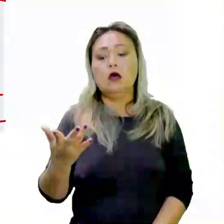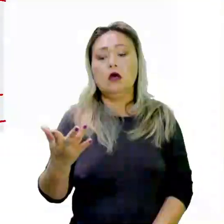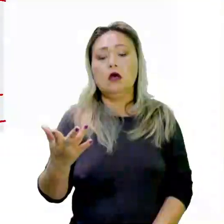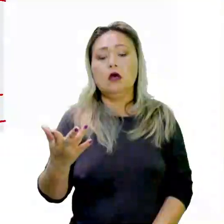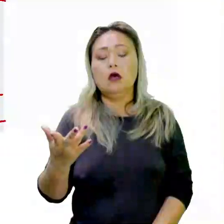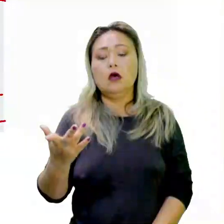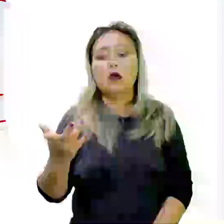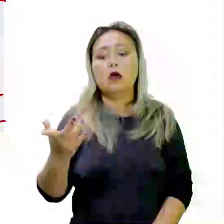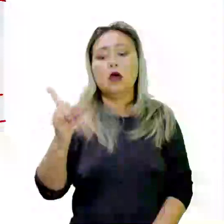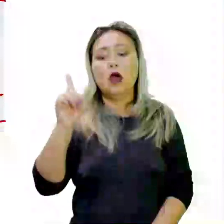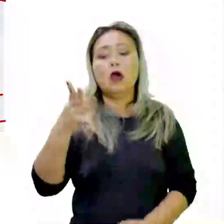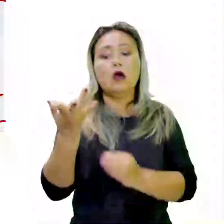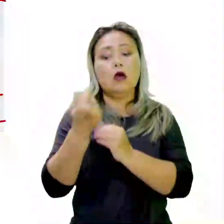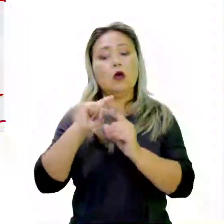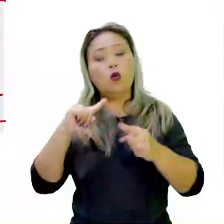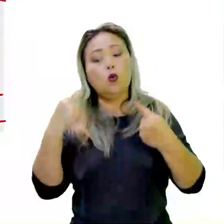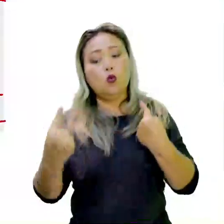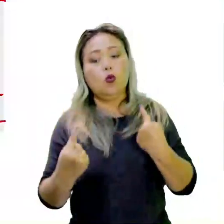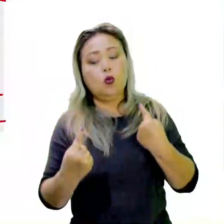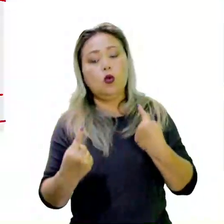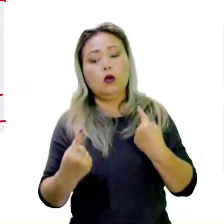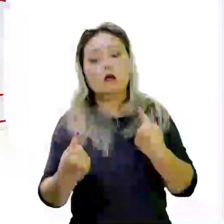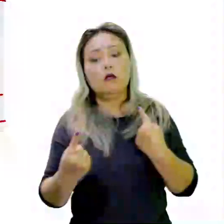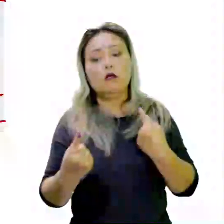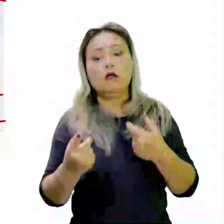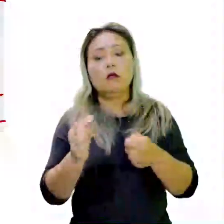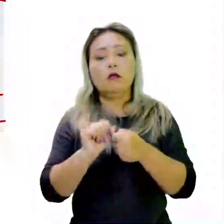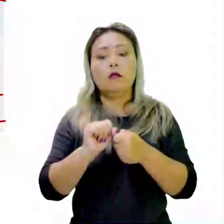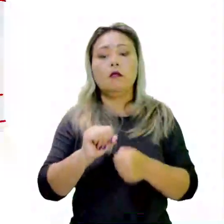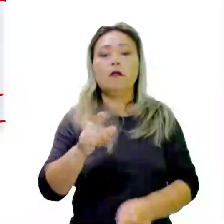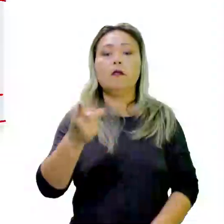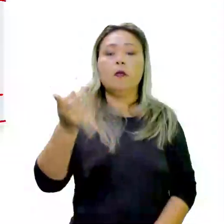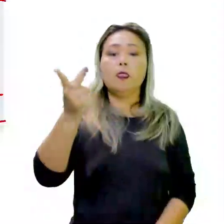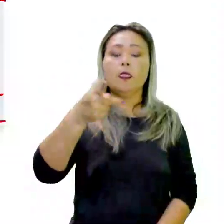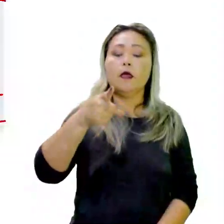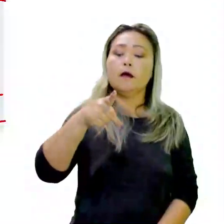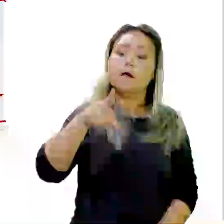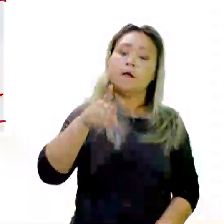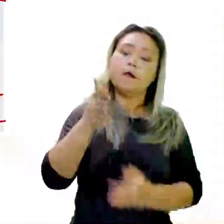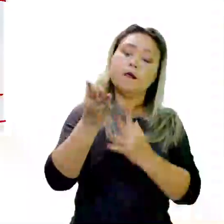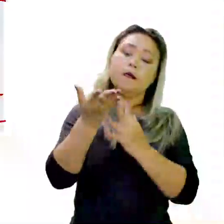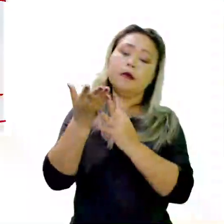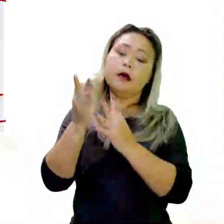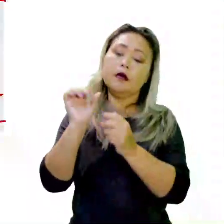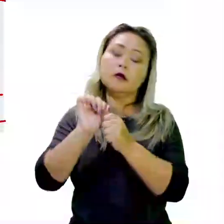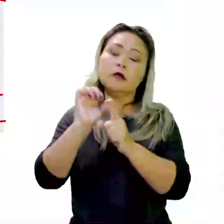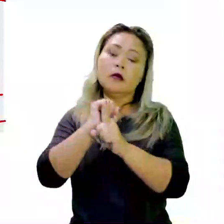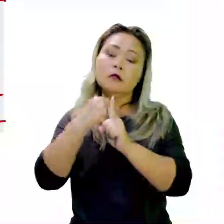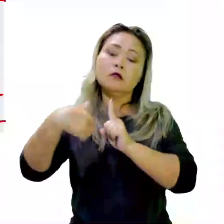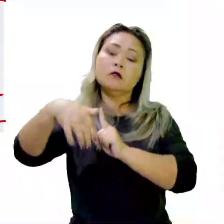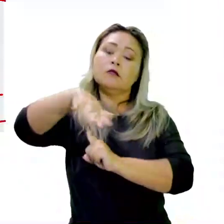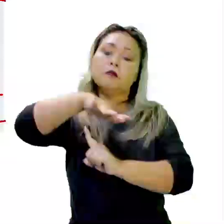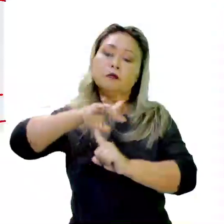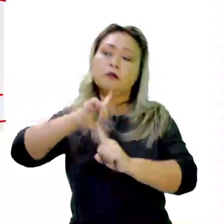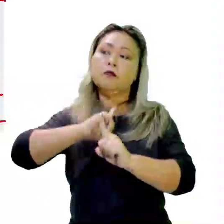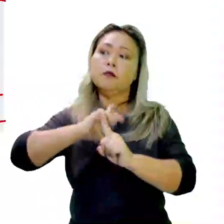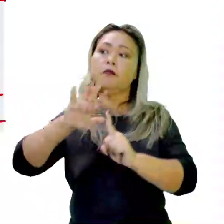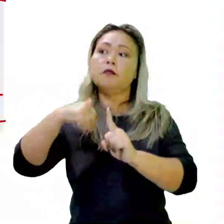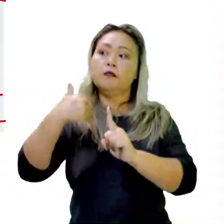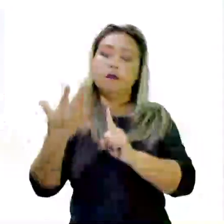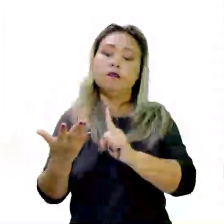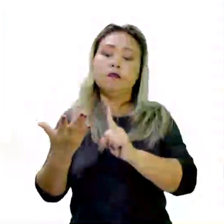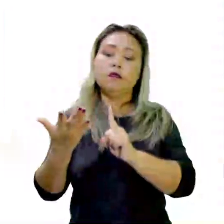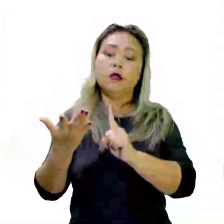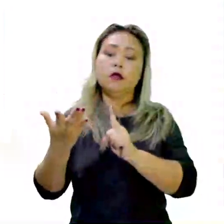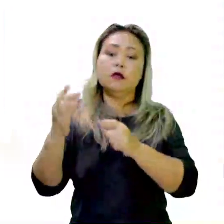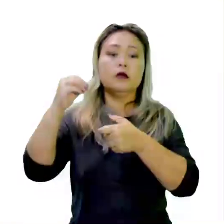foi contrário à arte barroca, no qual a sociedade que era representada nessas